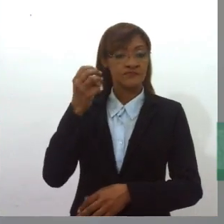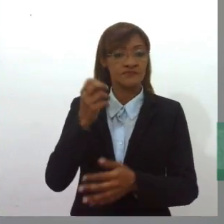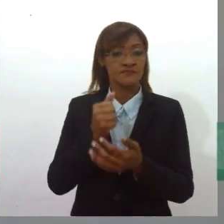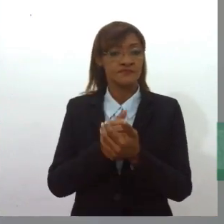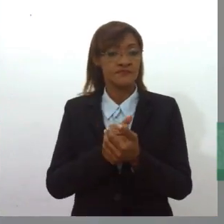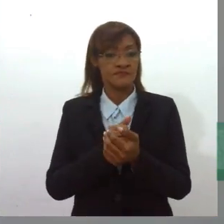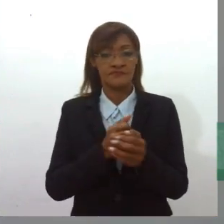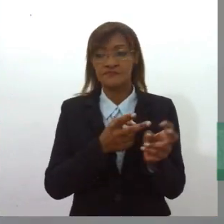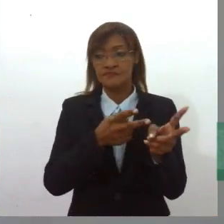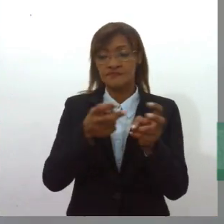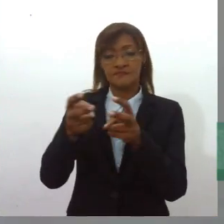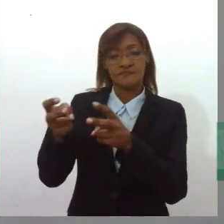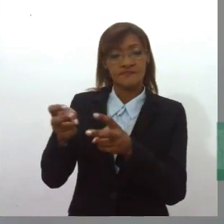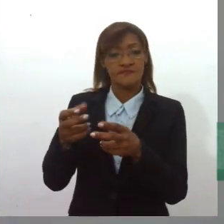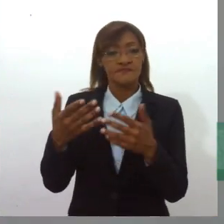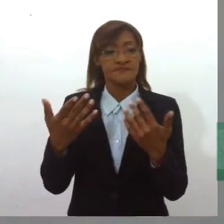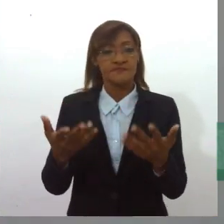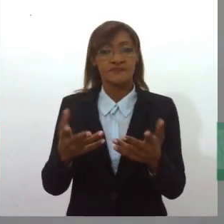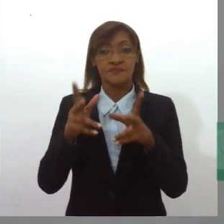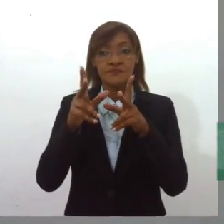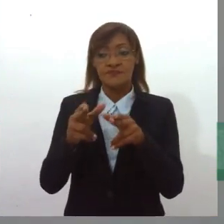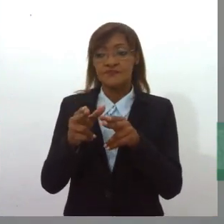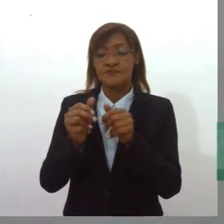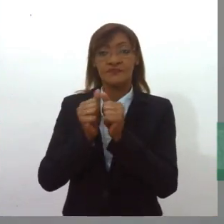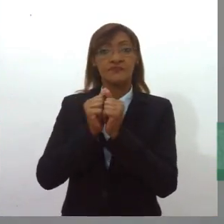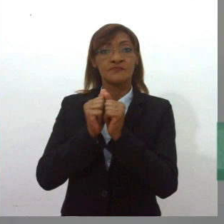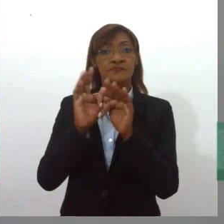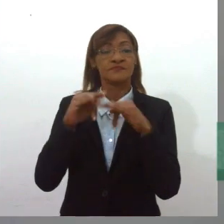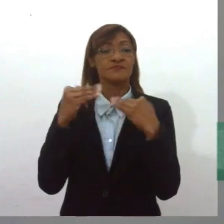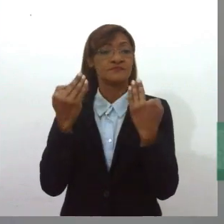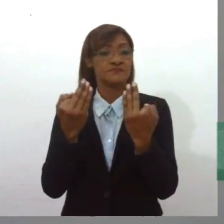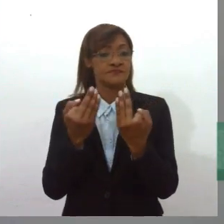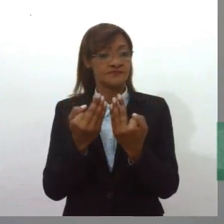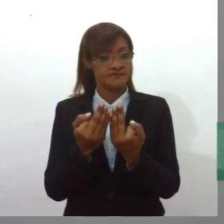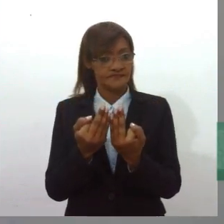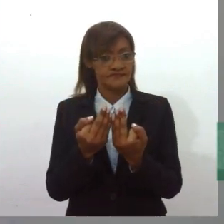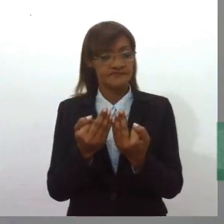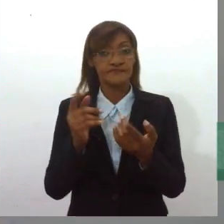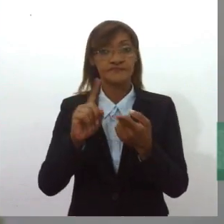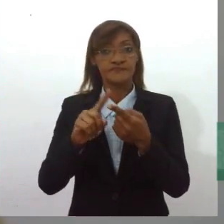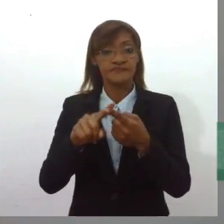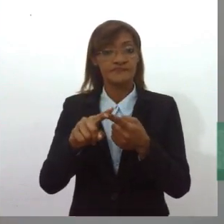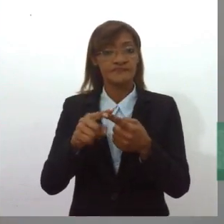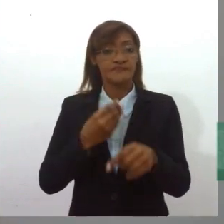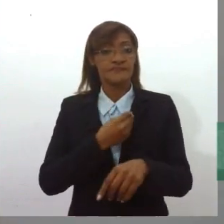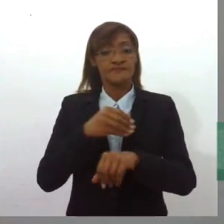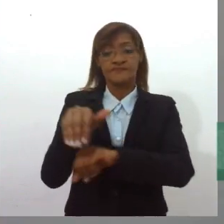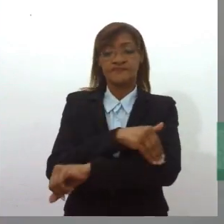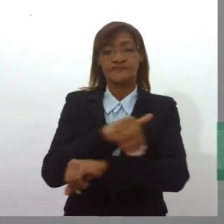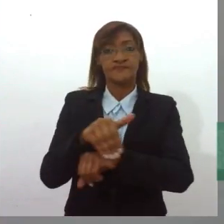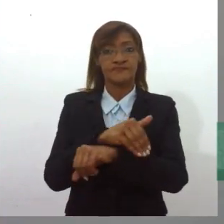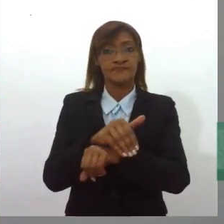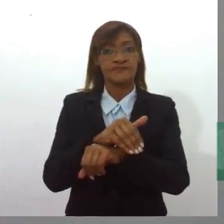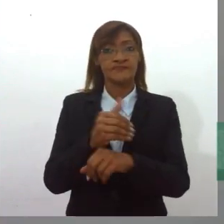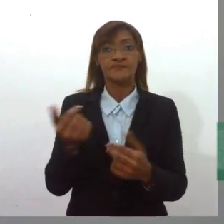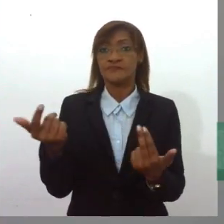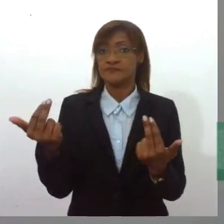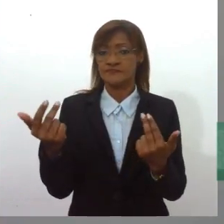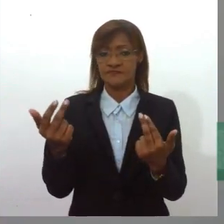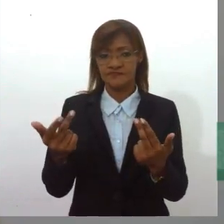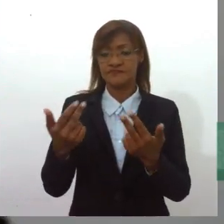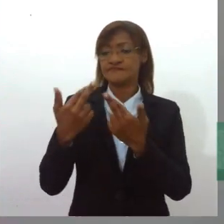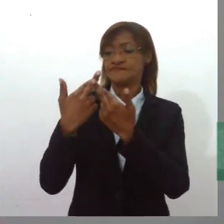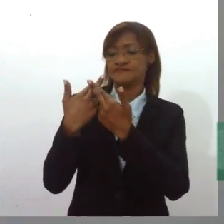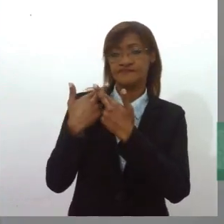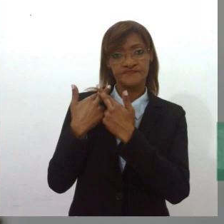eh eles fazem parte das nossas famílias e mesmos animais que estão nas ruas não são diferentes né são responsabilidade